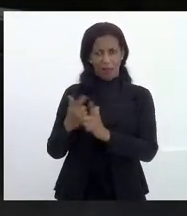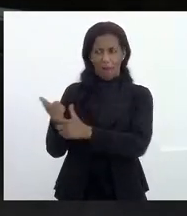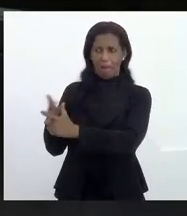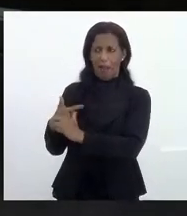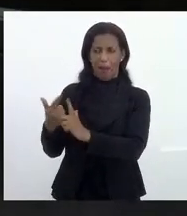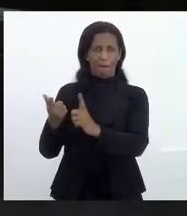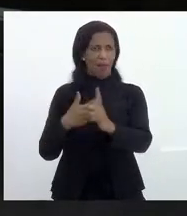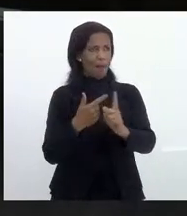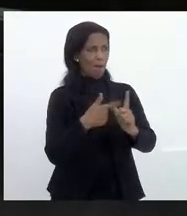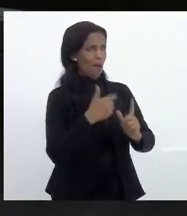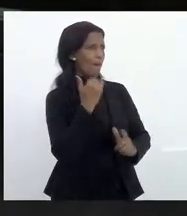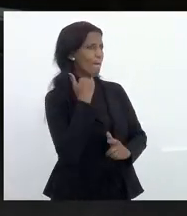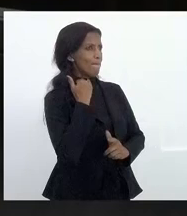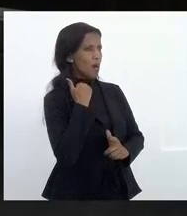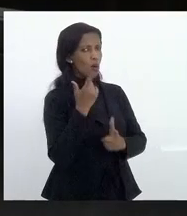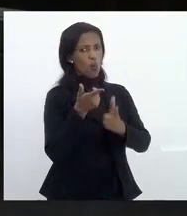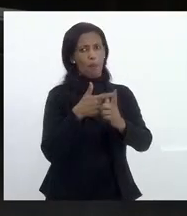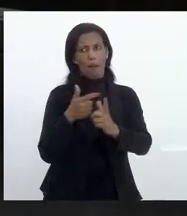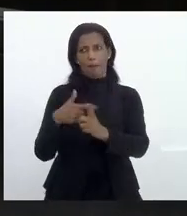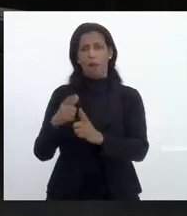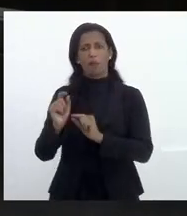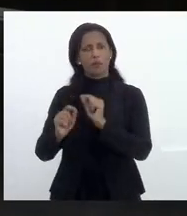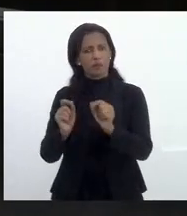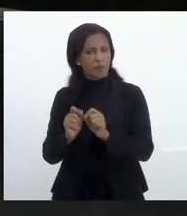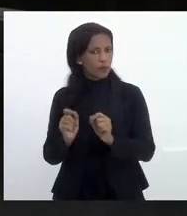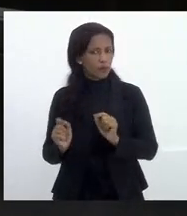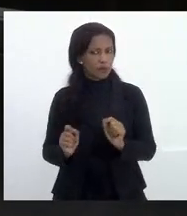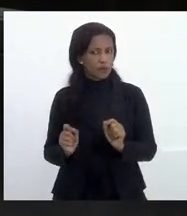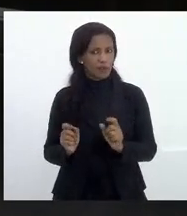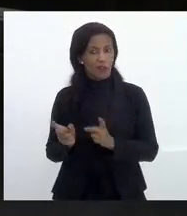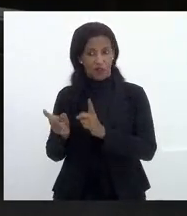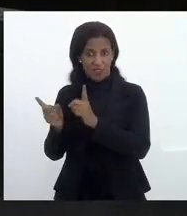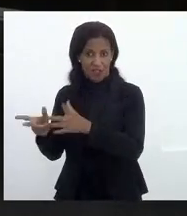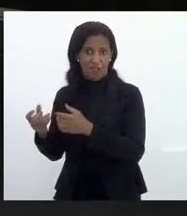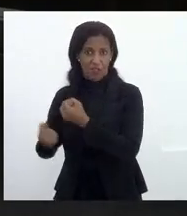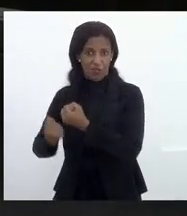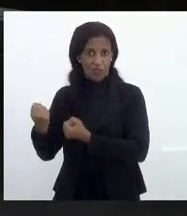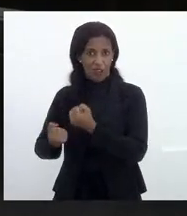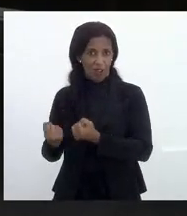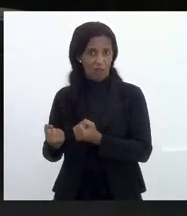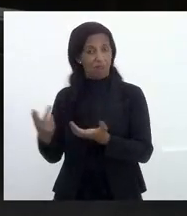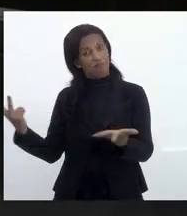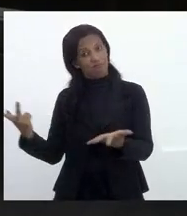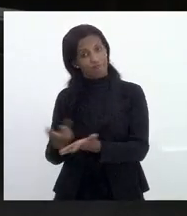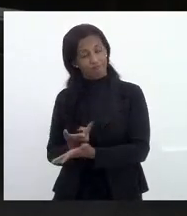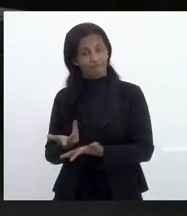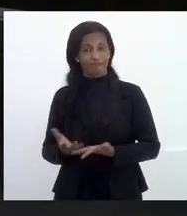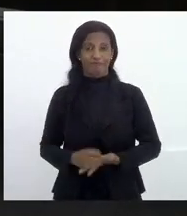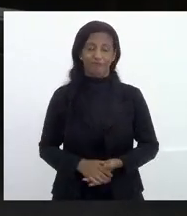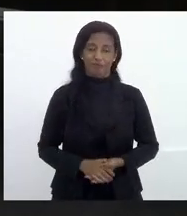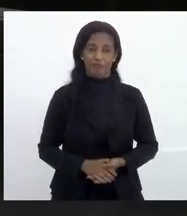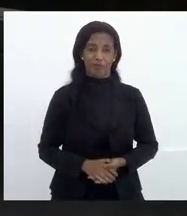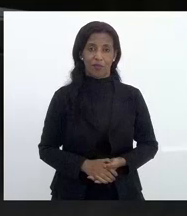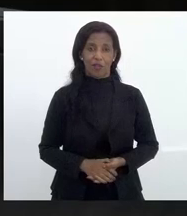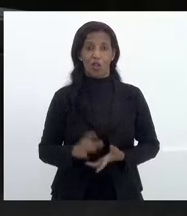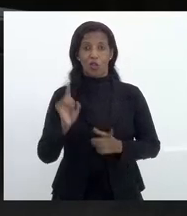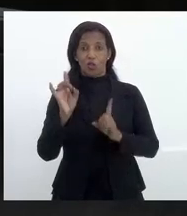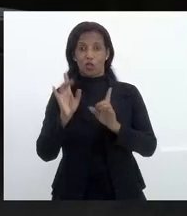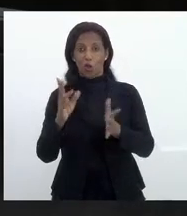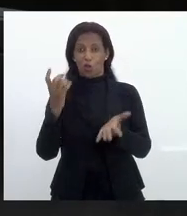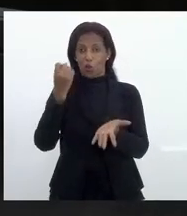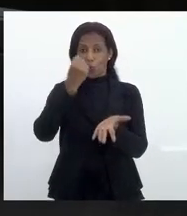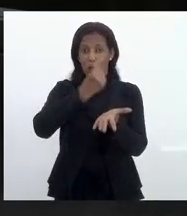todo mundo devendo o banco de vendo a todo mundo o que que você faz você vende o carro ou que fizeram só que o